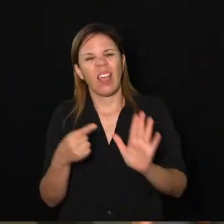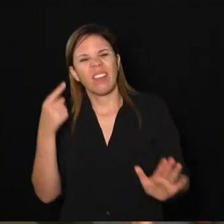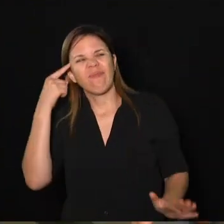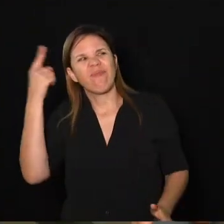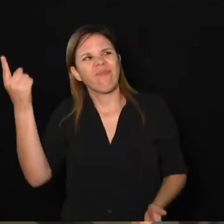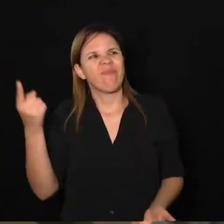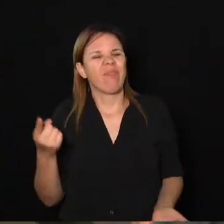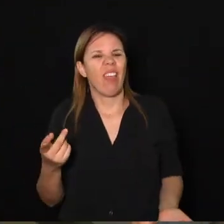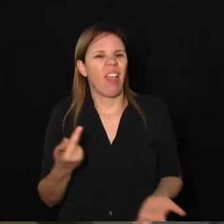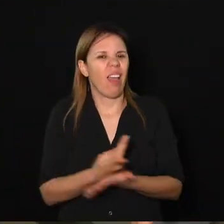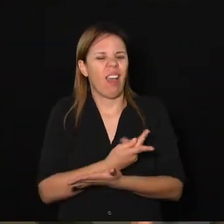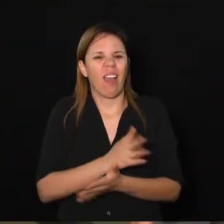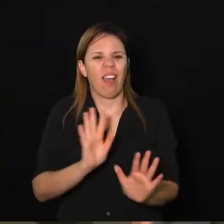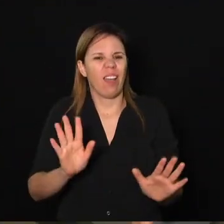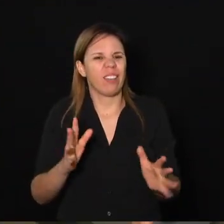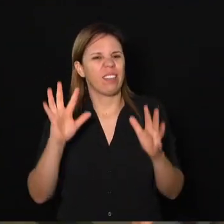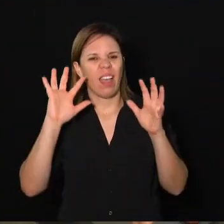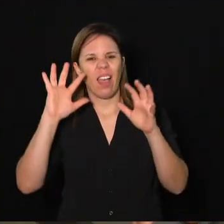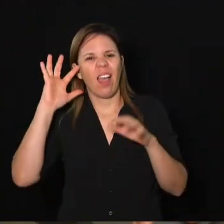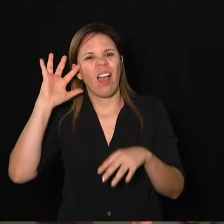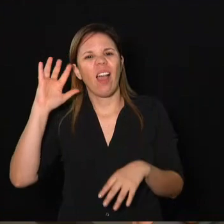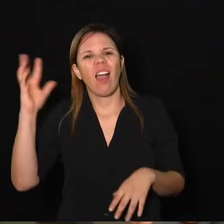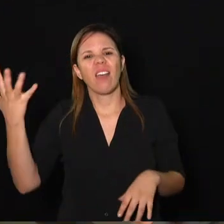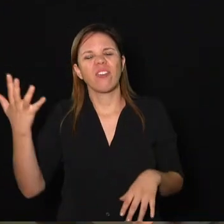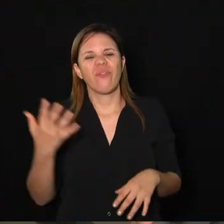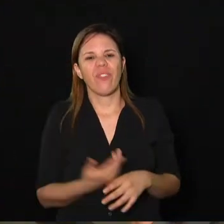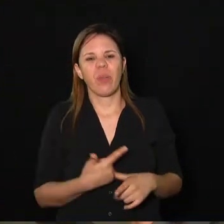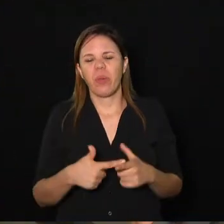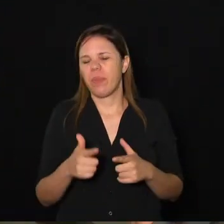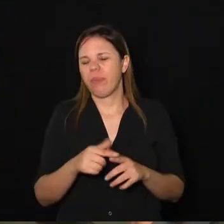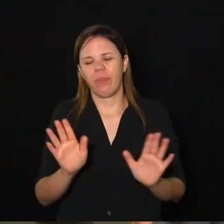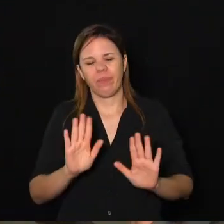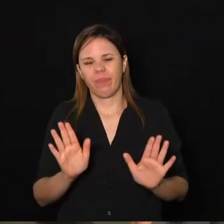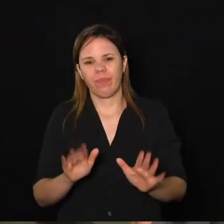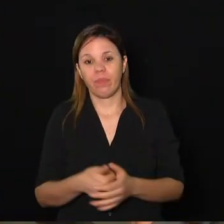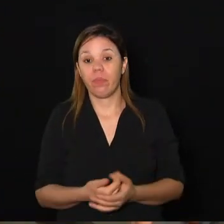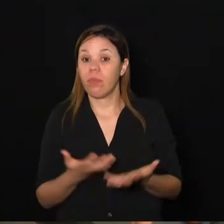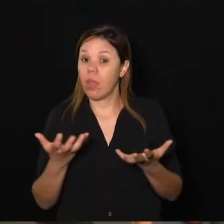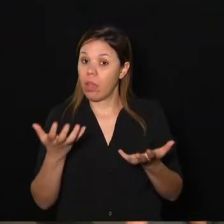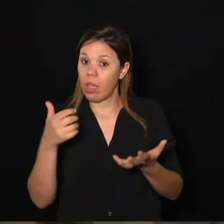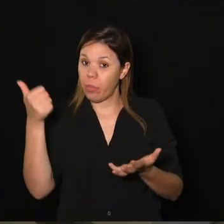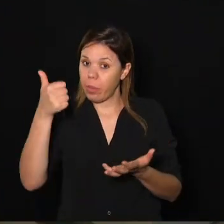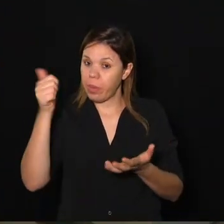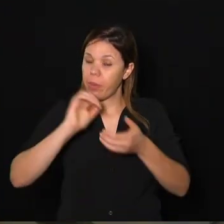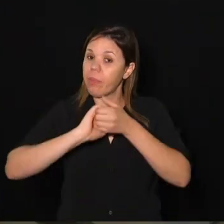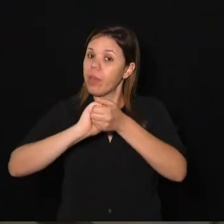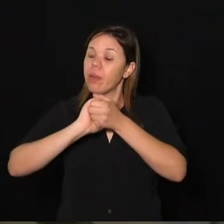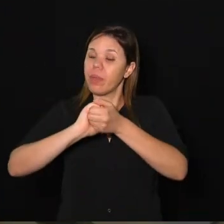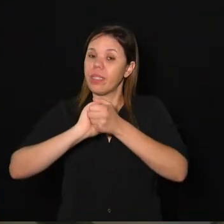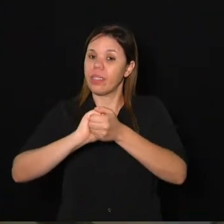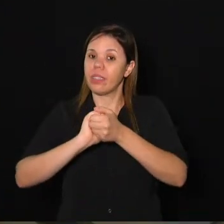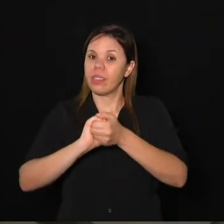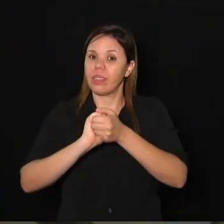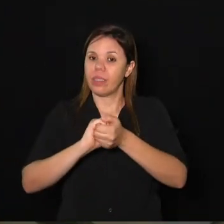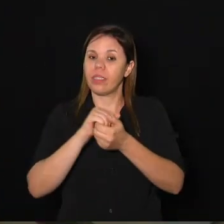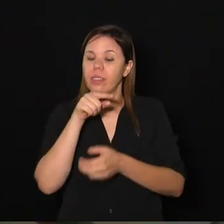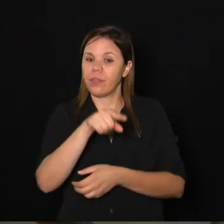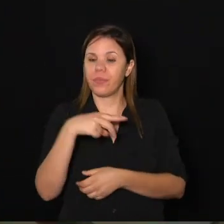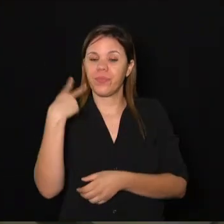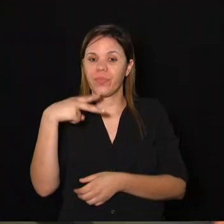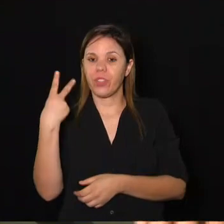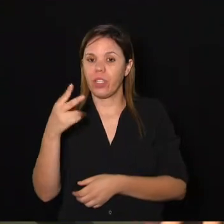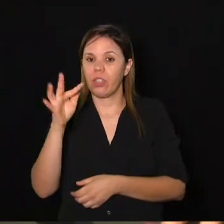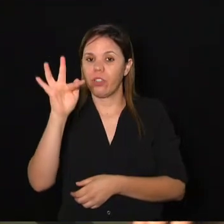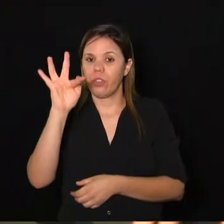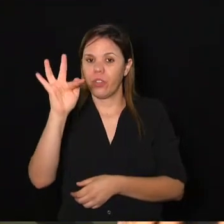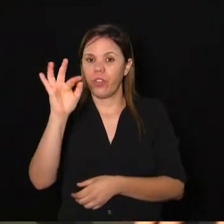resolvendo o problema e não está eu acho que eu quero primeiro parabenizar o vereador Fernando Mendes por levantar a bandeira que é uma e